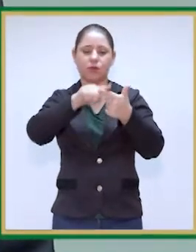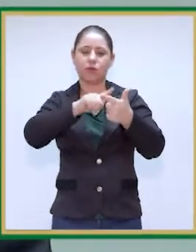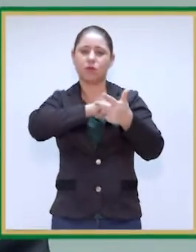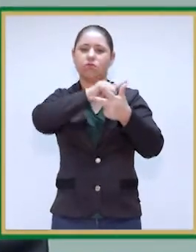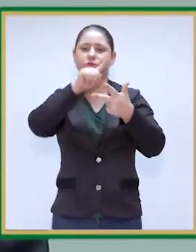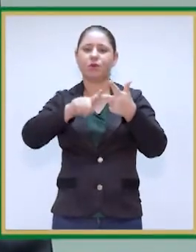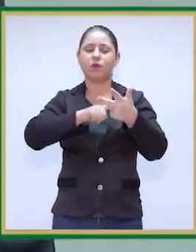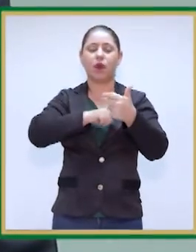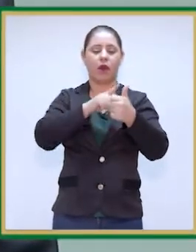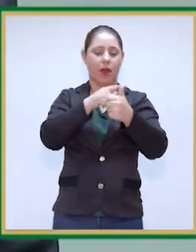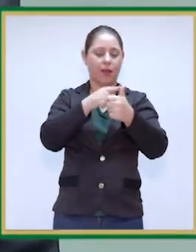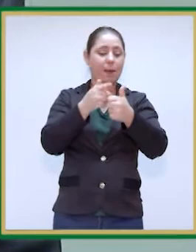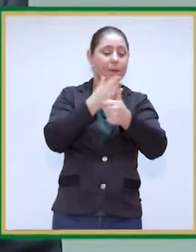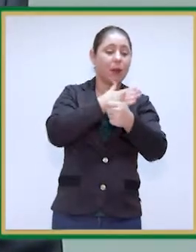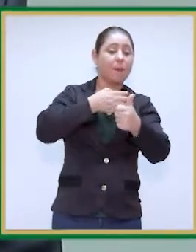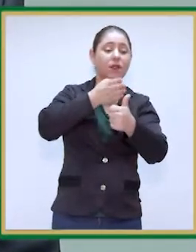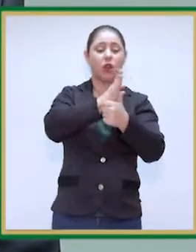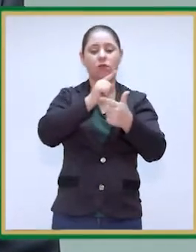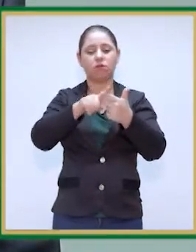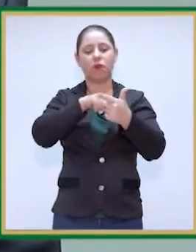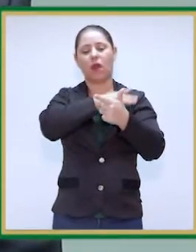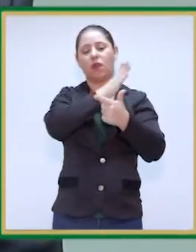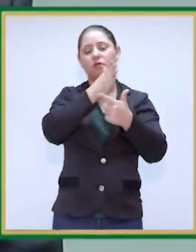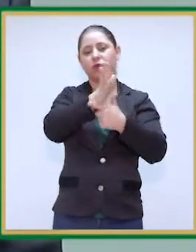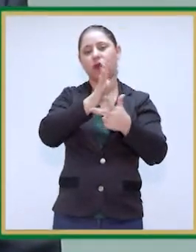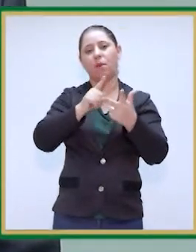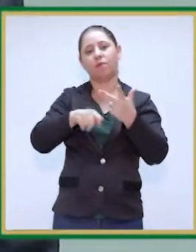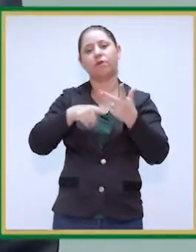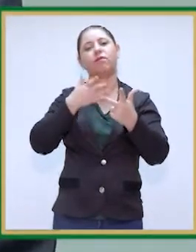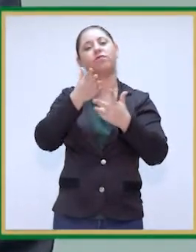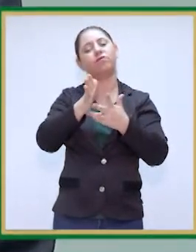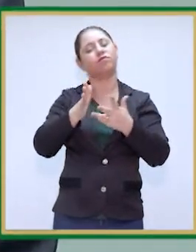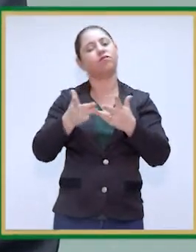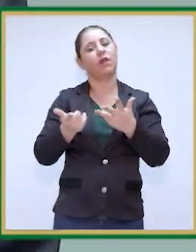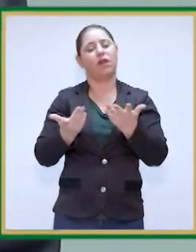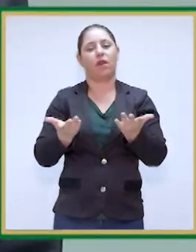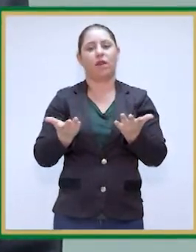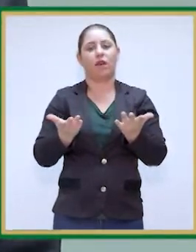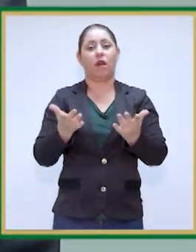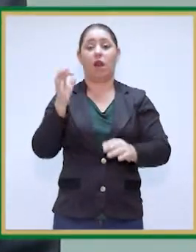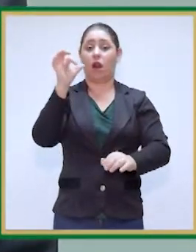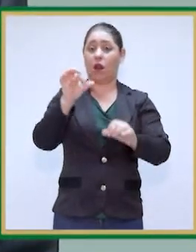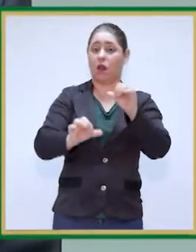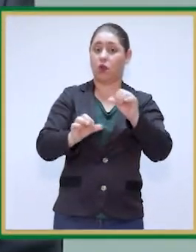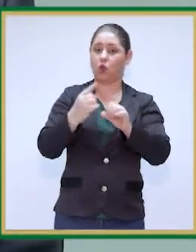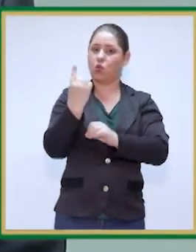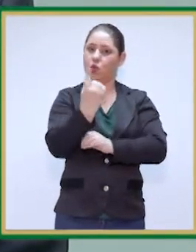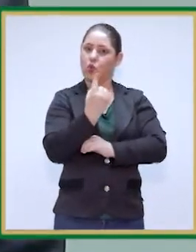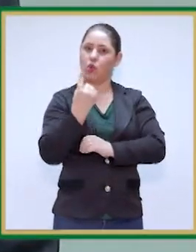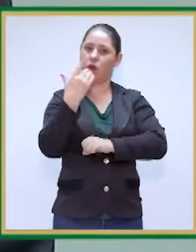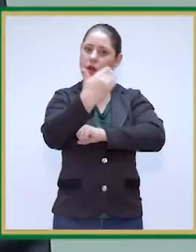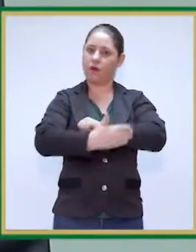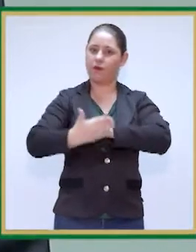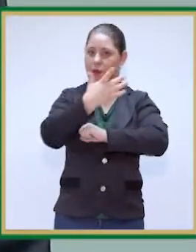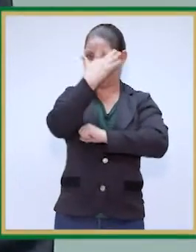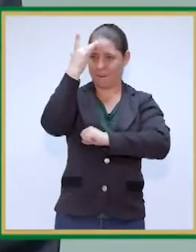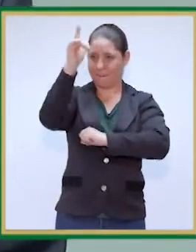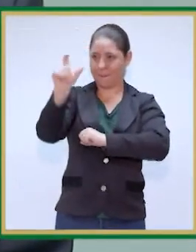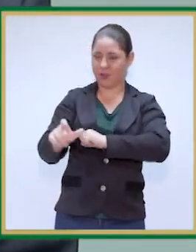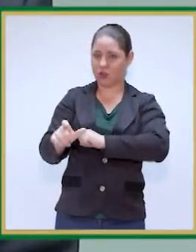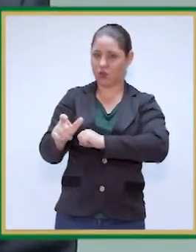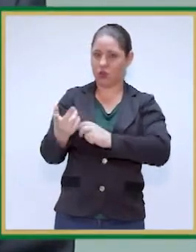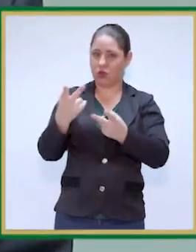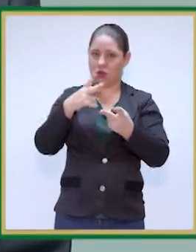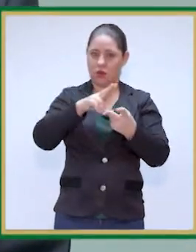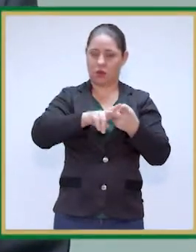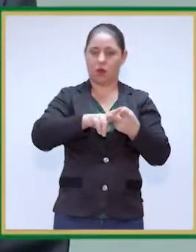filtros, né? Se fosse peneiras. Passou por essa, tem a segunda. Passou pela segunda, tem a terceira. Então, na parte individual, na defesa individual das pessoas